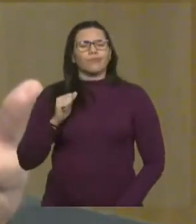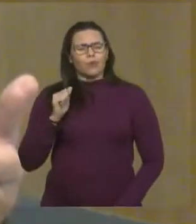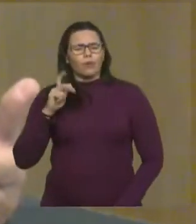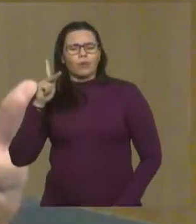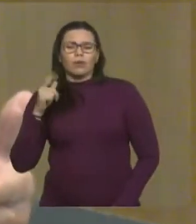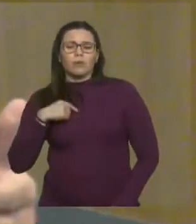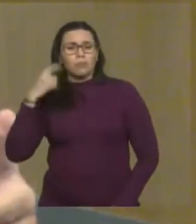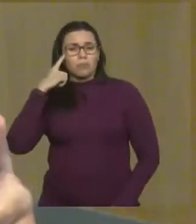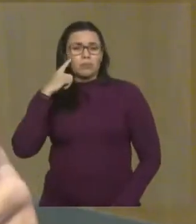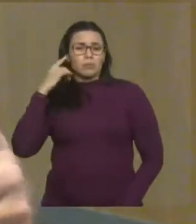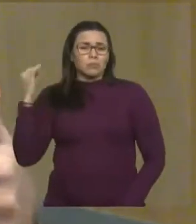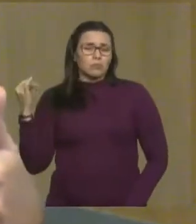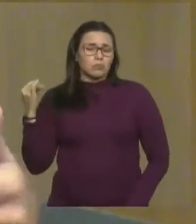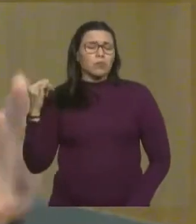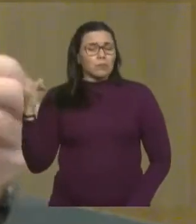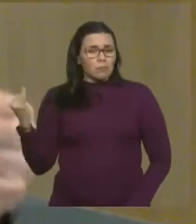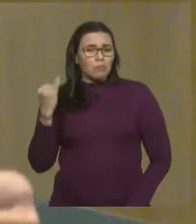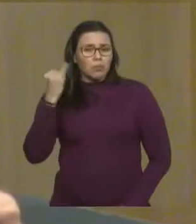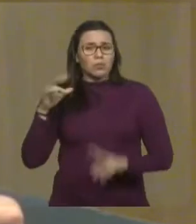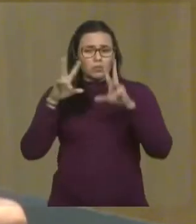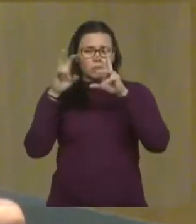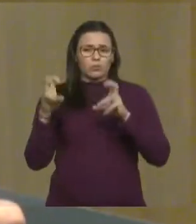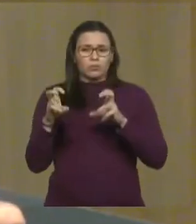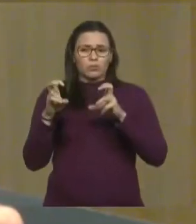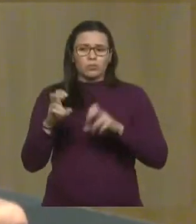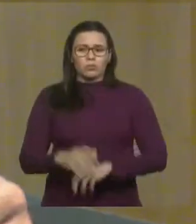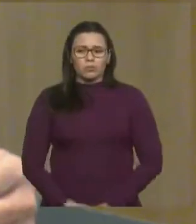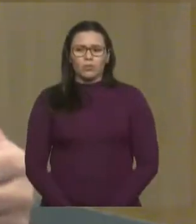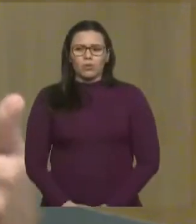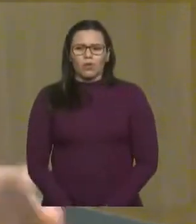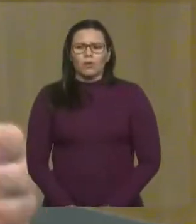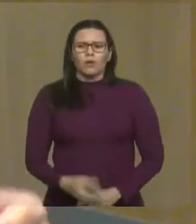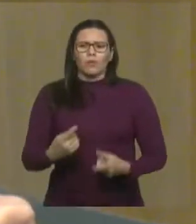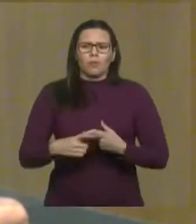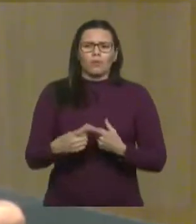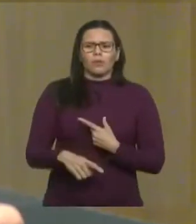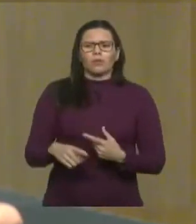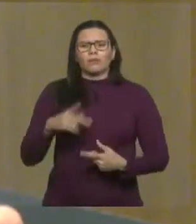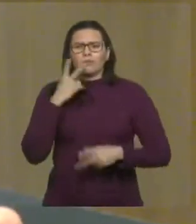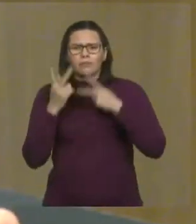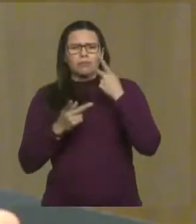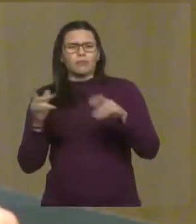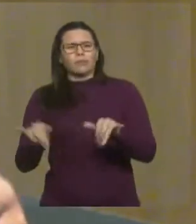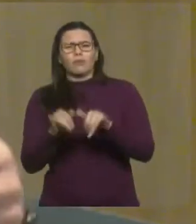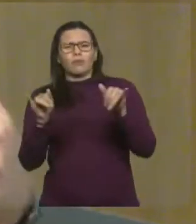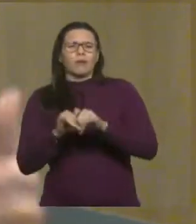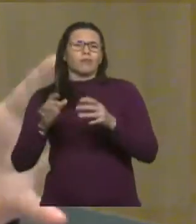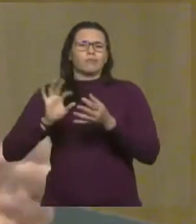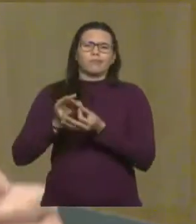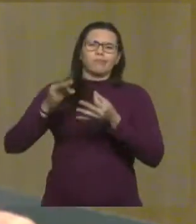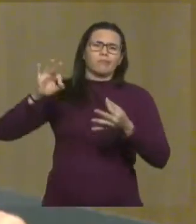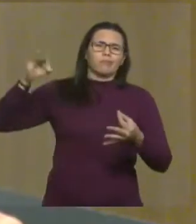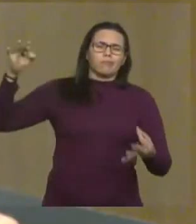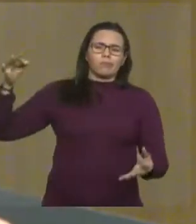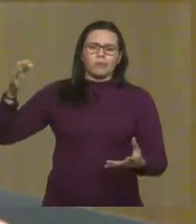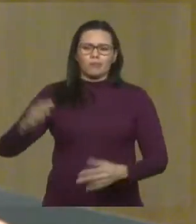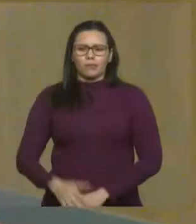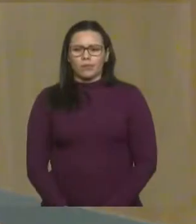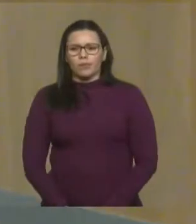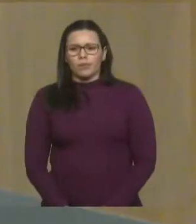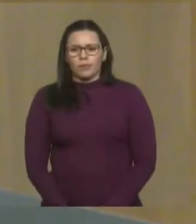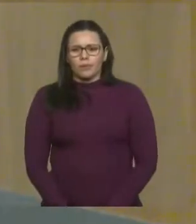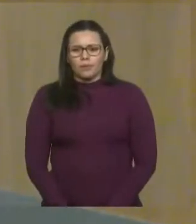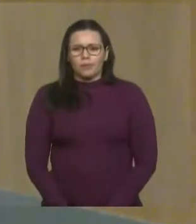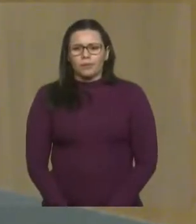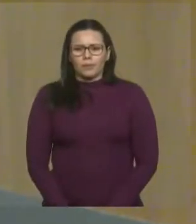tão importante, não devia nem estabelecer tempo. Se perde tempo, porque com tanta bobagem aqui, até com medalha aqui para todo mundo aqui,